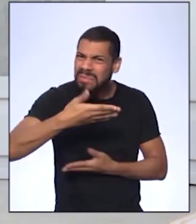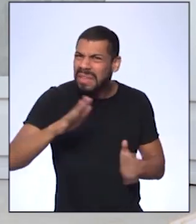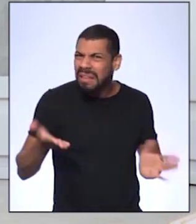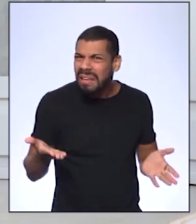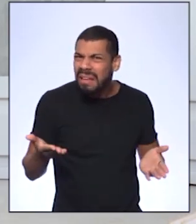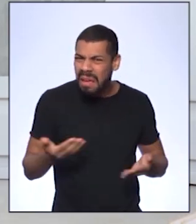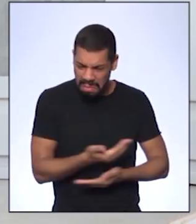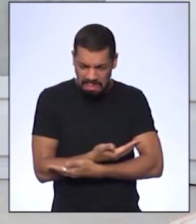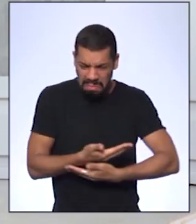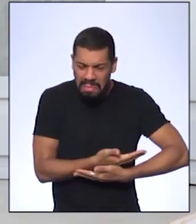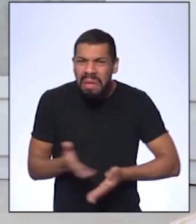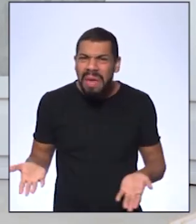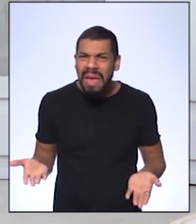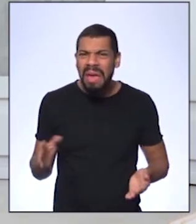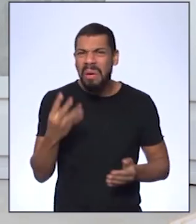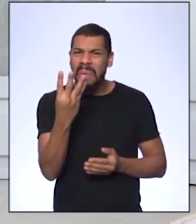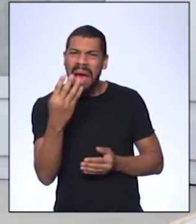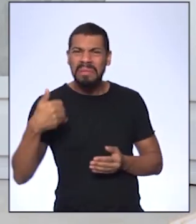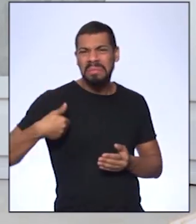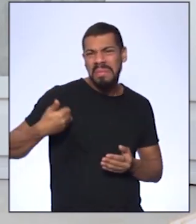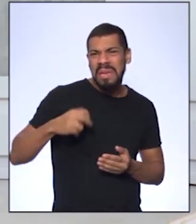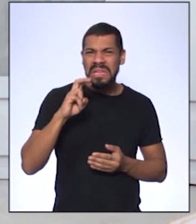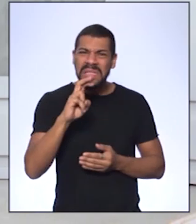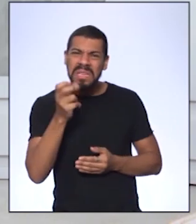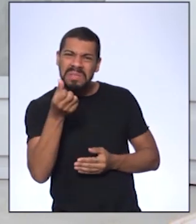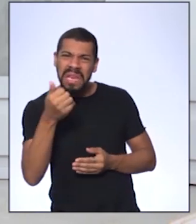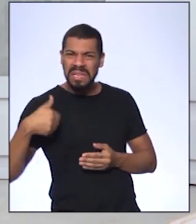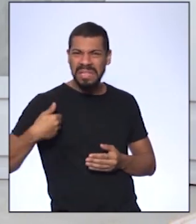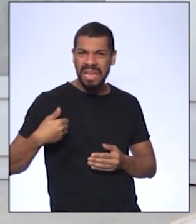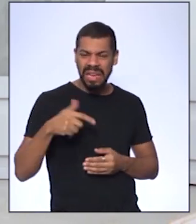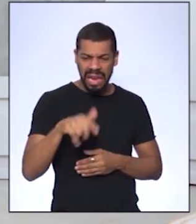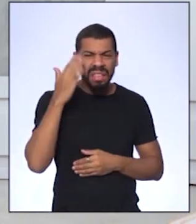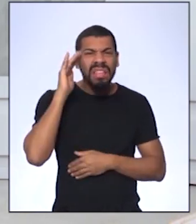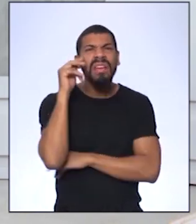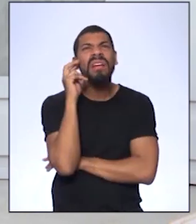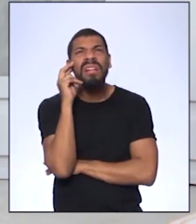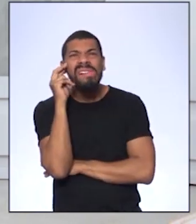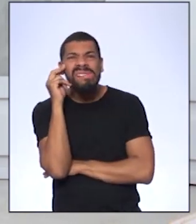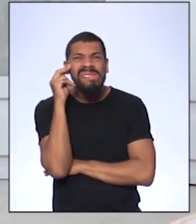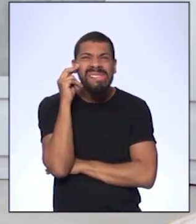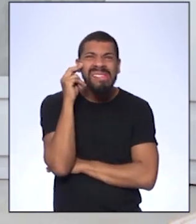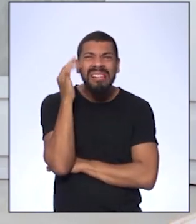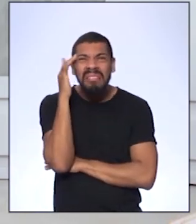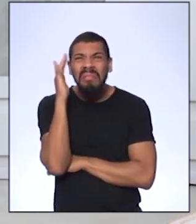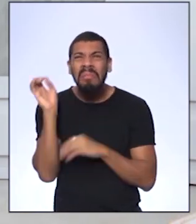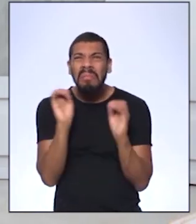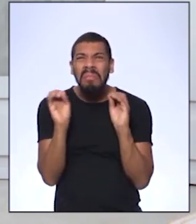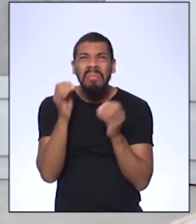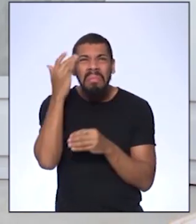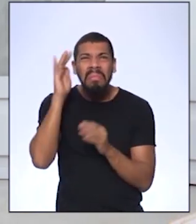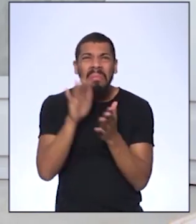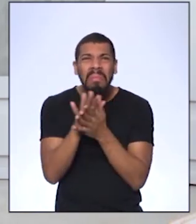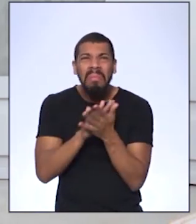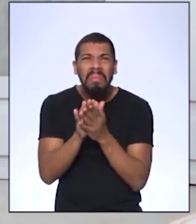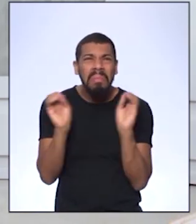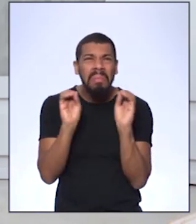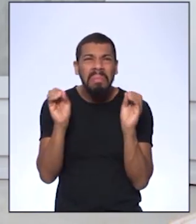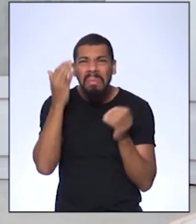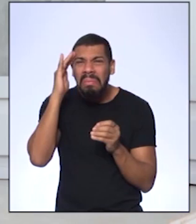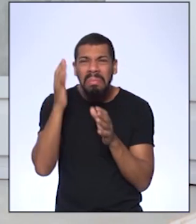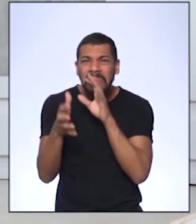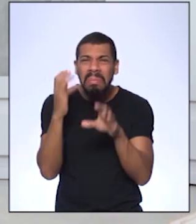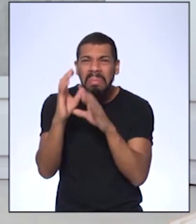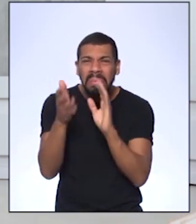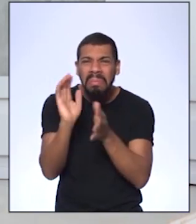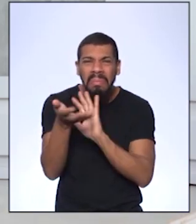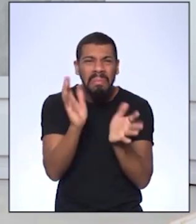esses guris de 4, 5 anos, eles me ouviriam, estranhariam barbaridade o meu jeito de falar